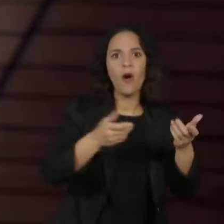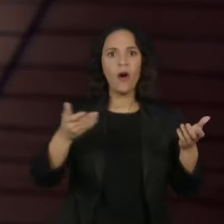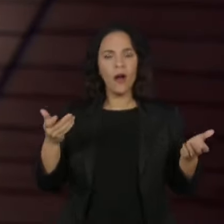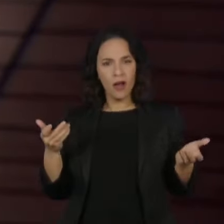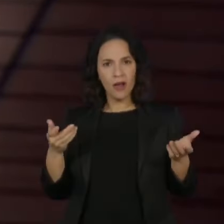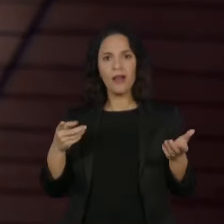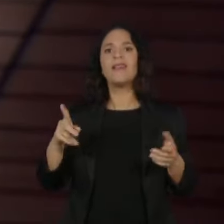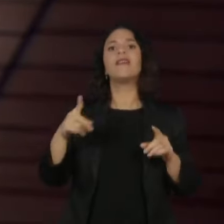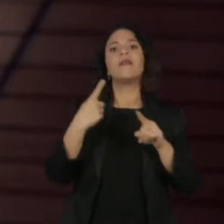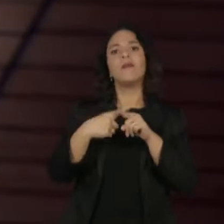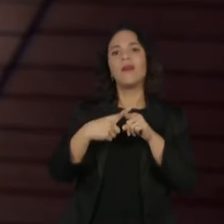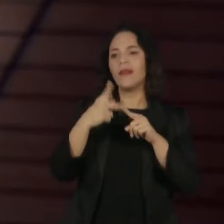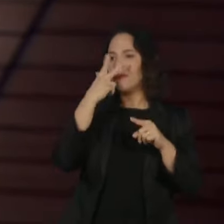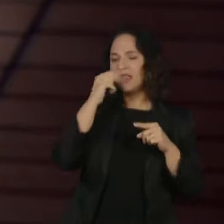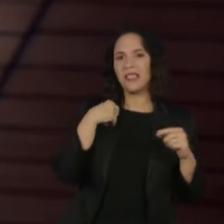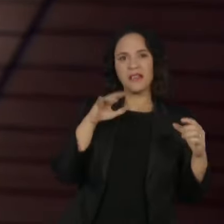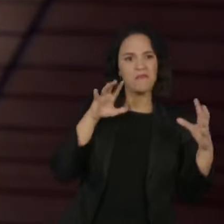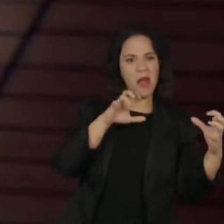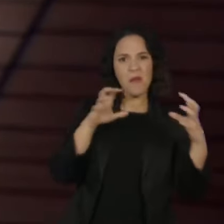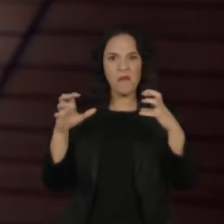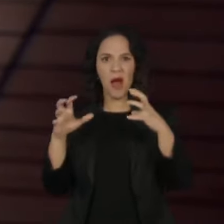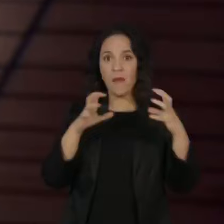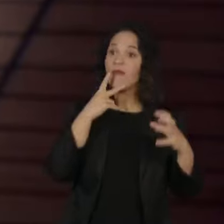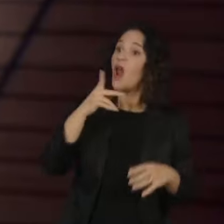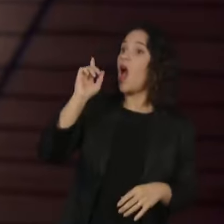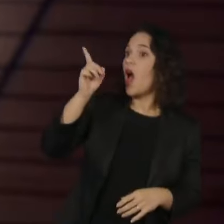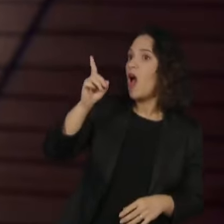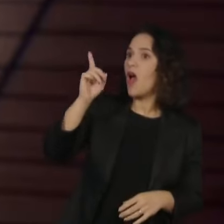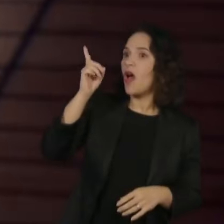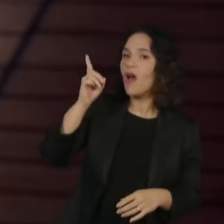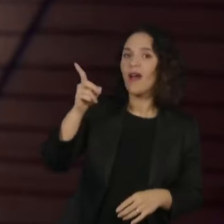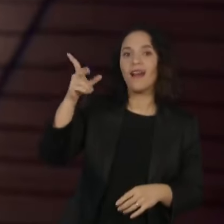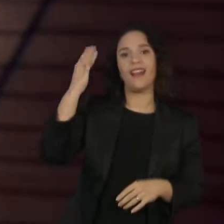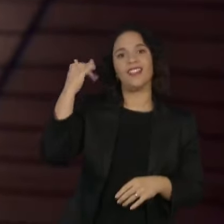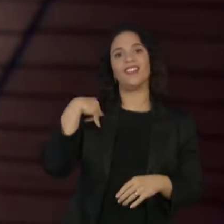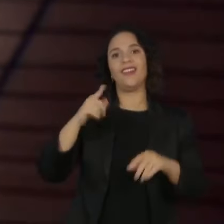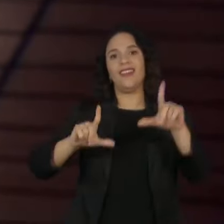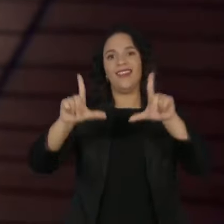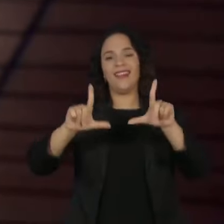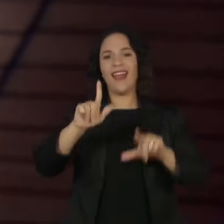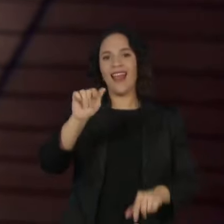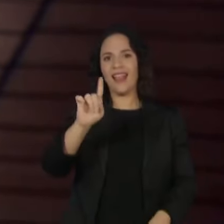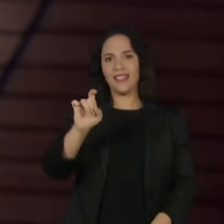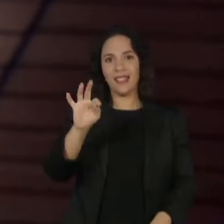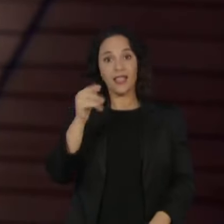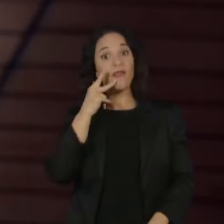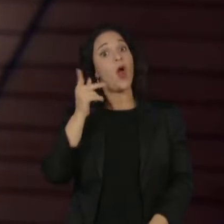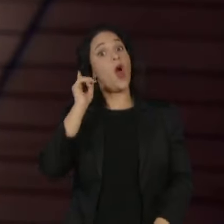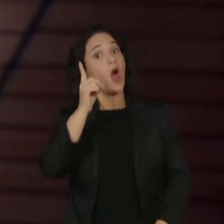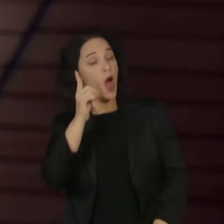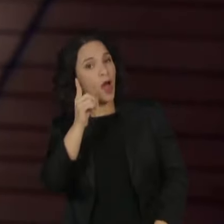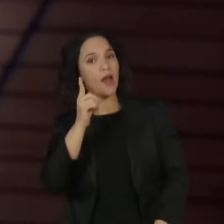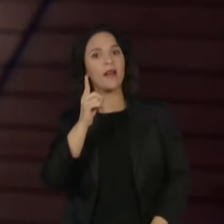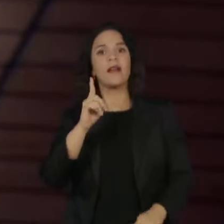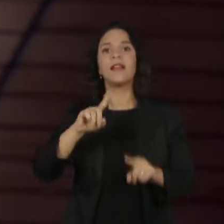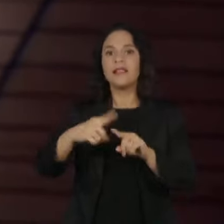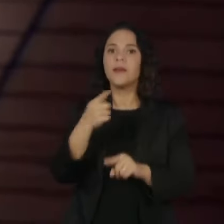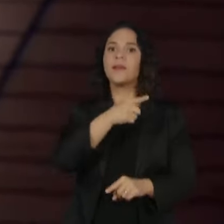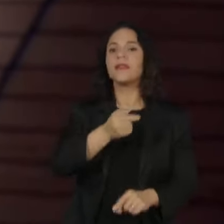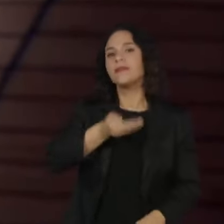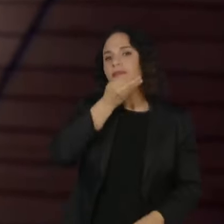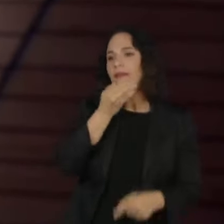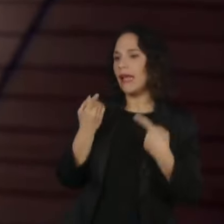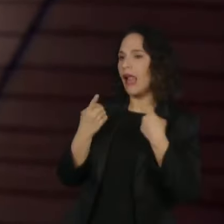ameaça como ele tinha eh ficado no no debate da Gazeta depois de ser seguidamente provocado pelo